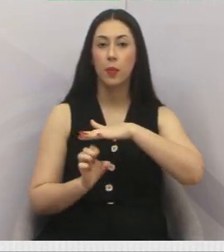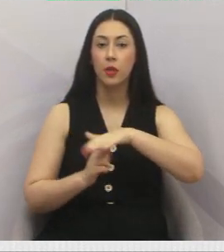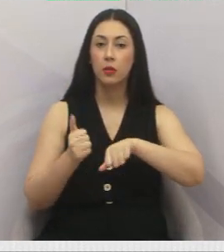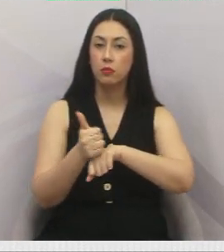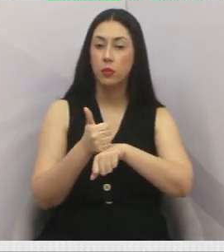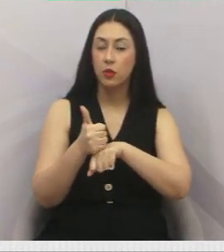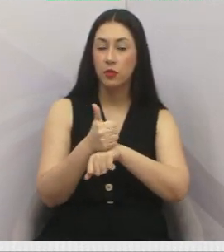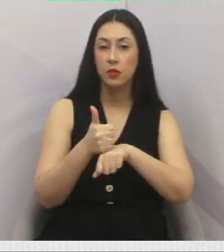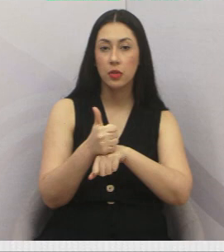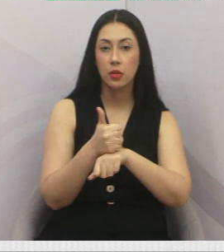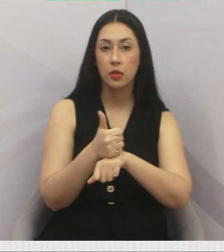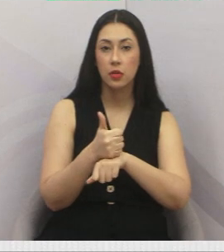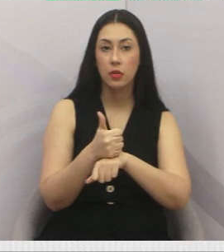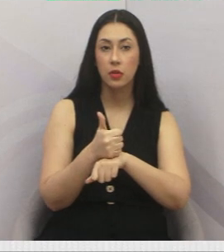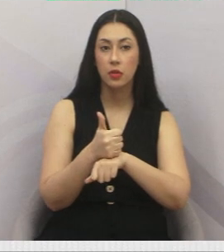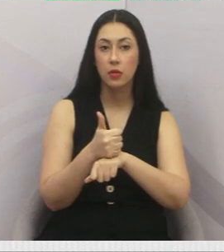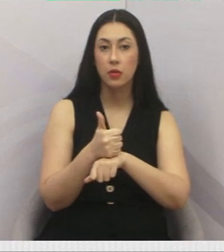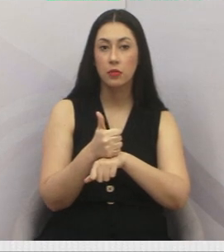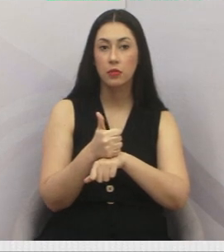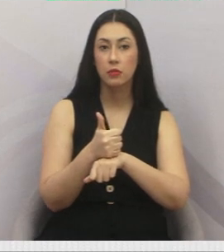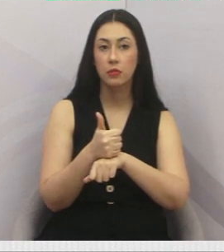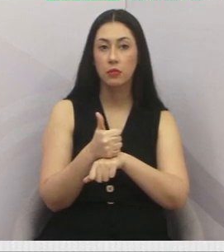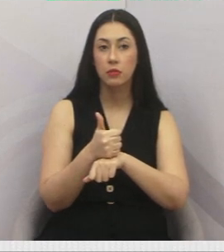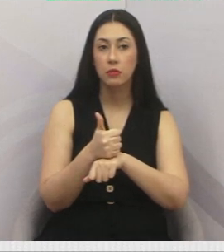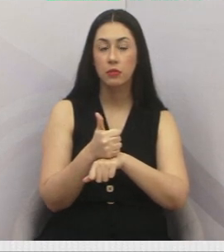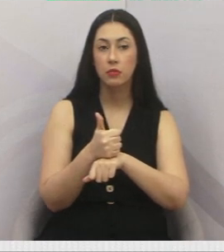e ou Entidades Profissionais,